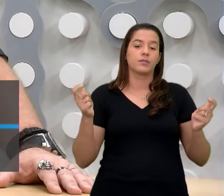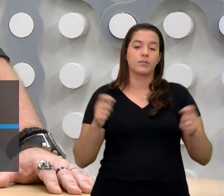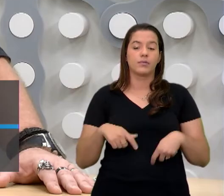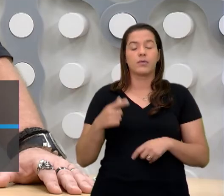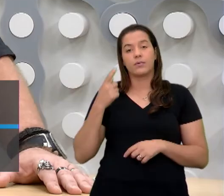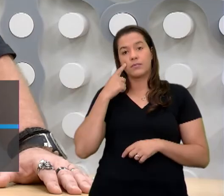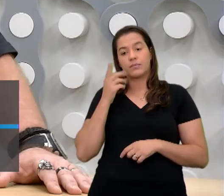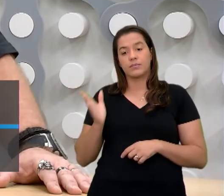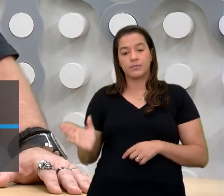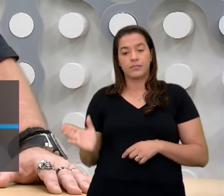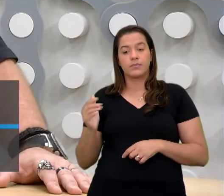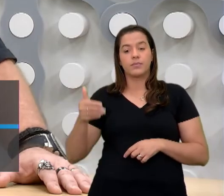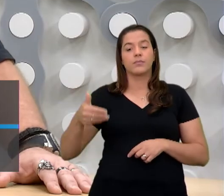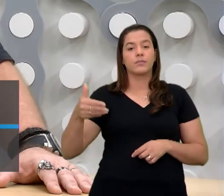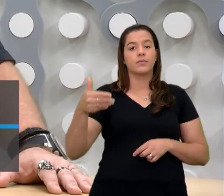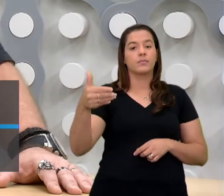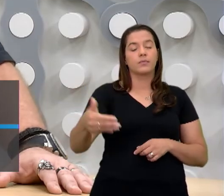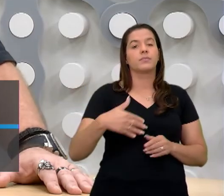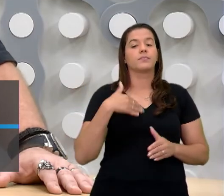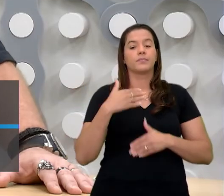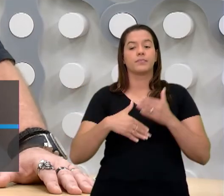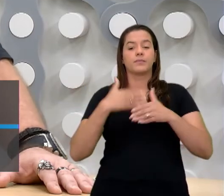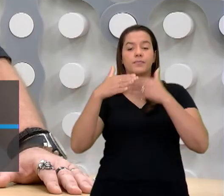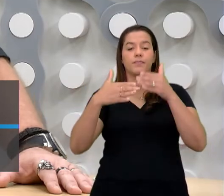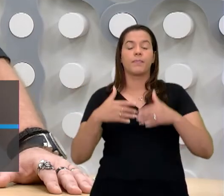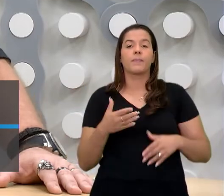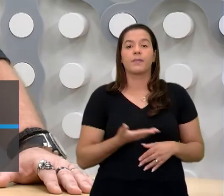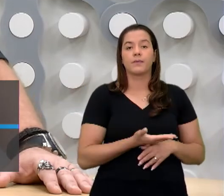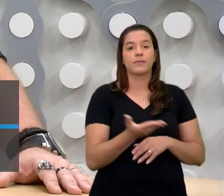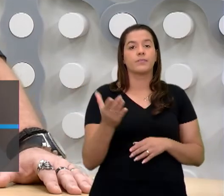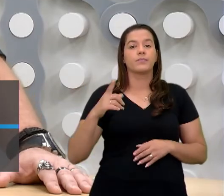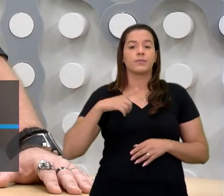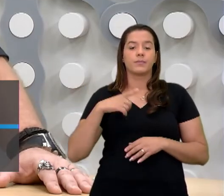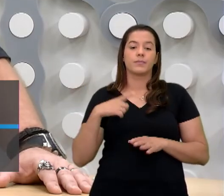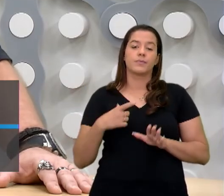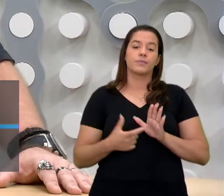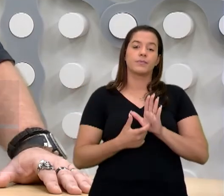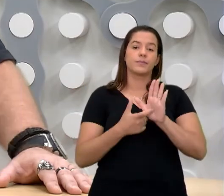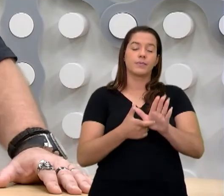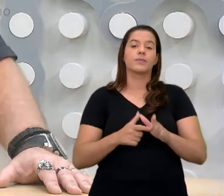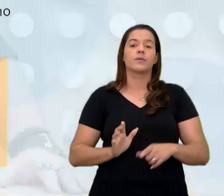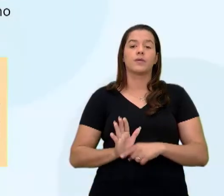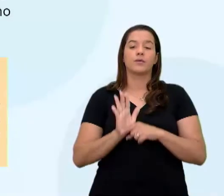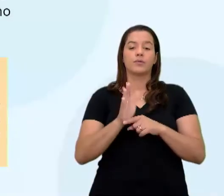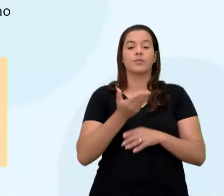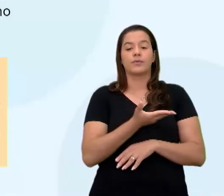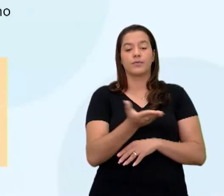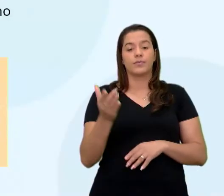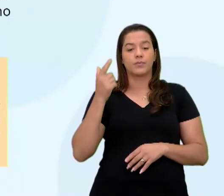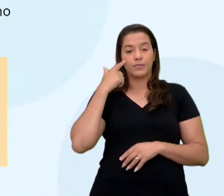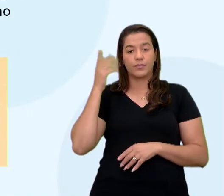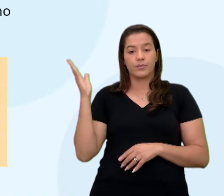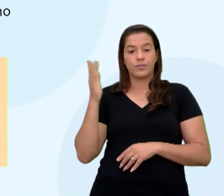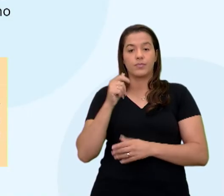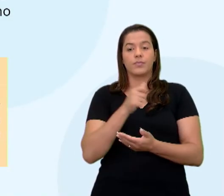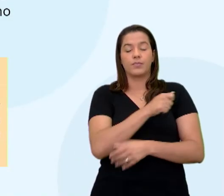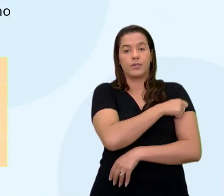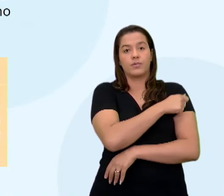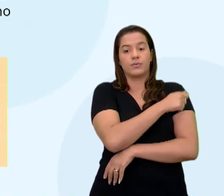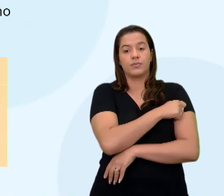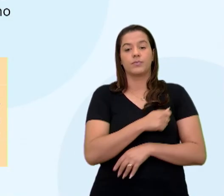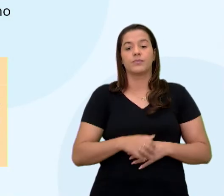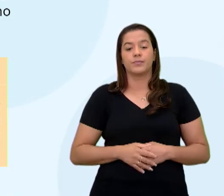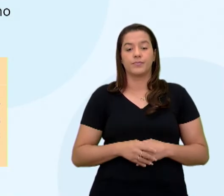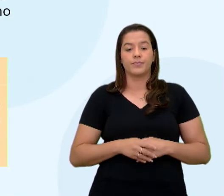para dar sequência a esse desenvolvimento. E como sempre, né, a gente traz aí orientações para o aluno, né? O primeiro